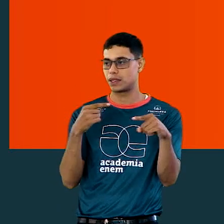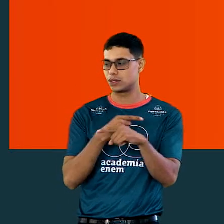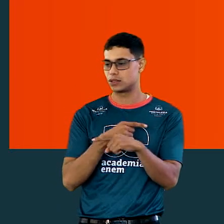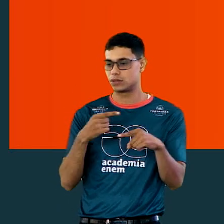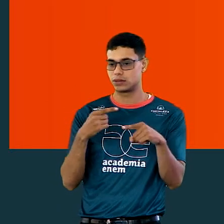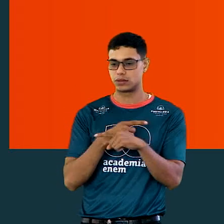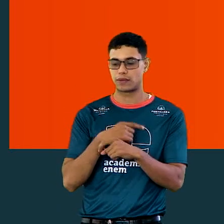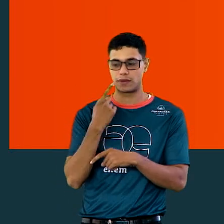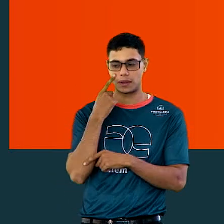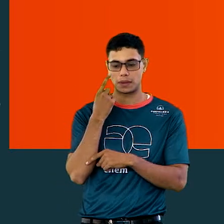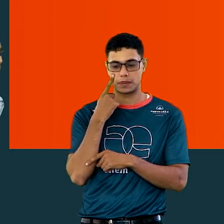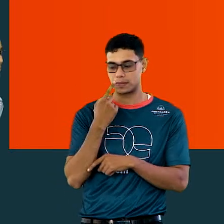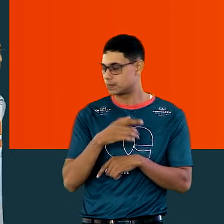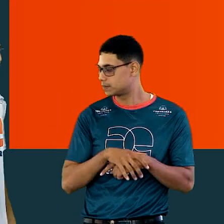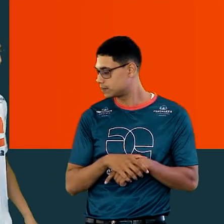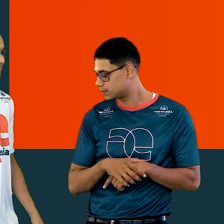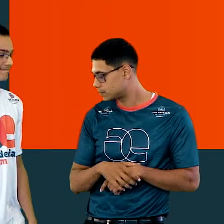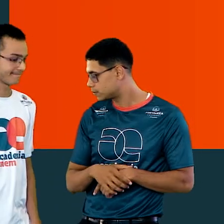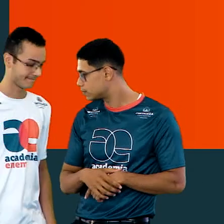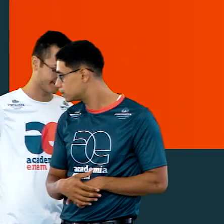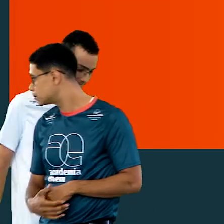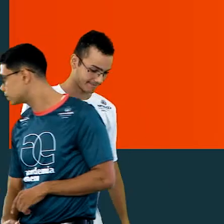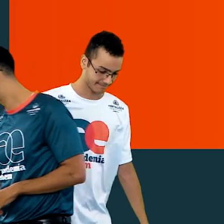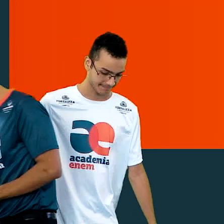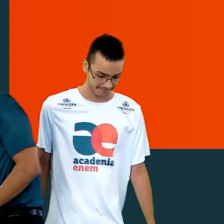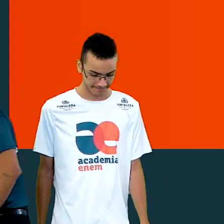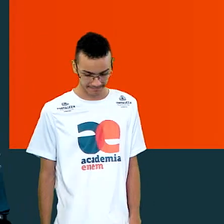Inversamente. Olha aqui, ó. Quanto